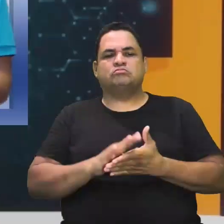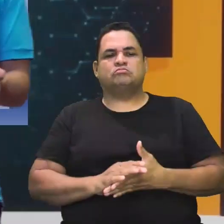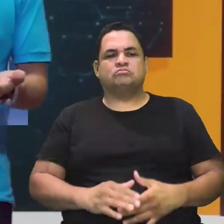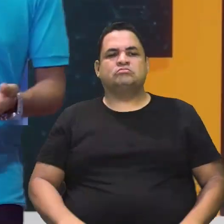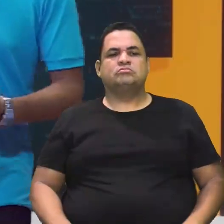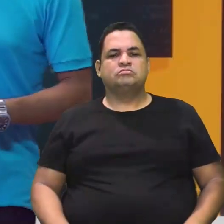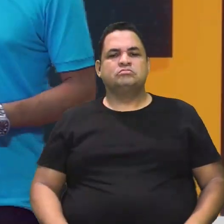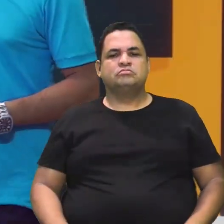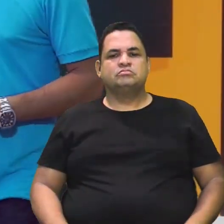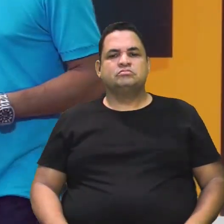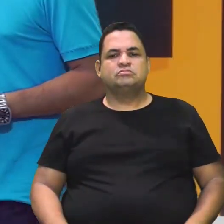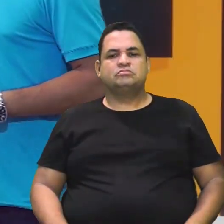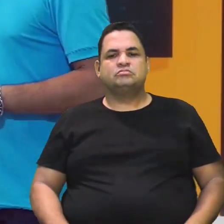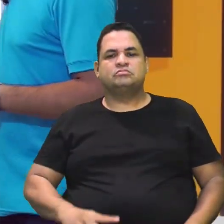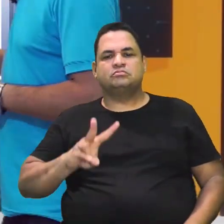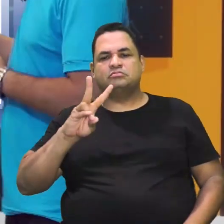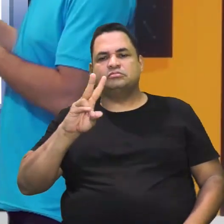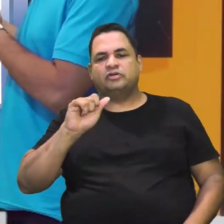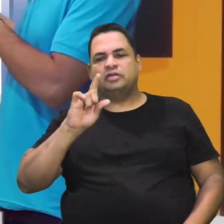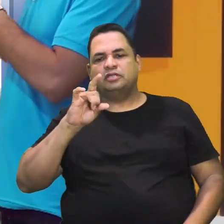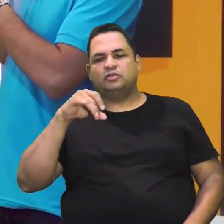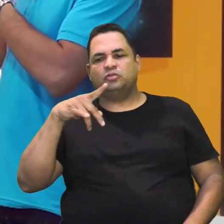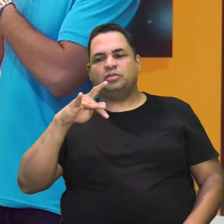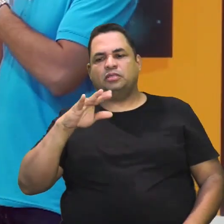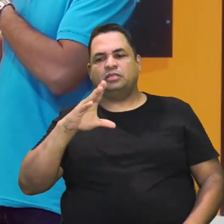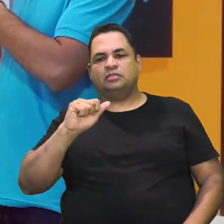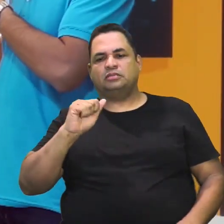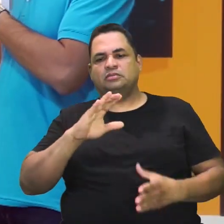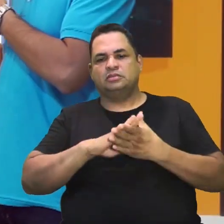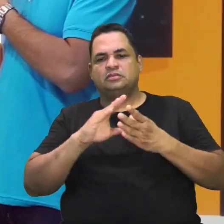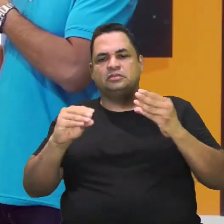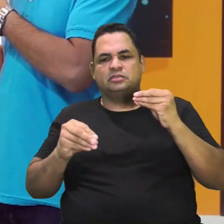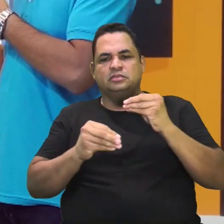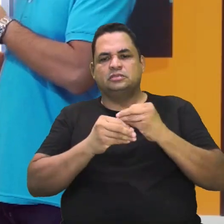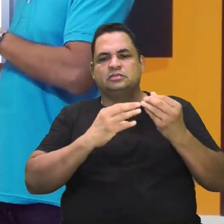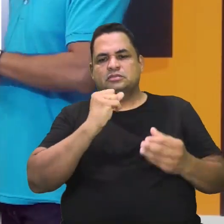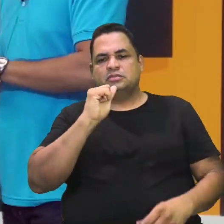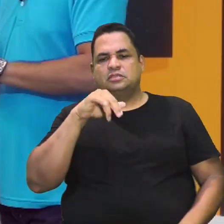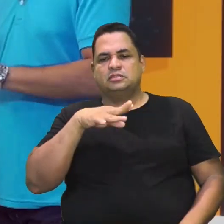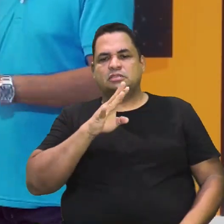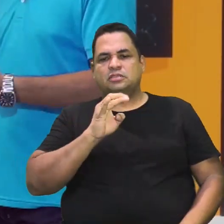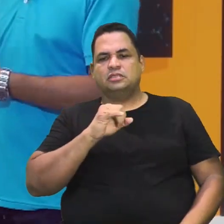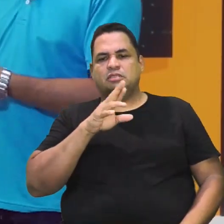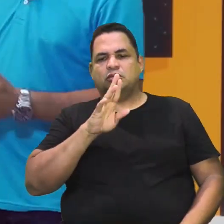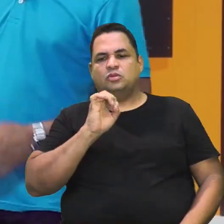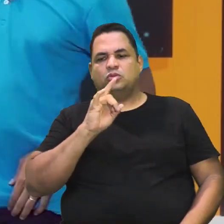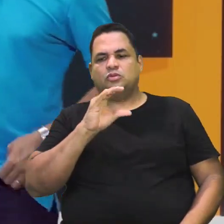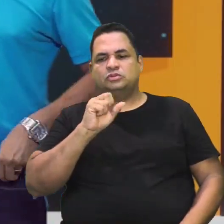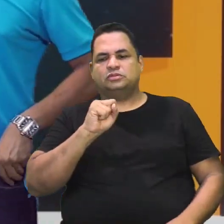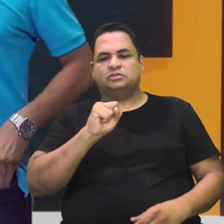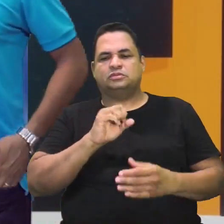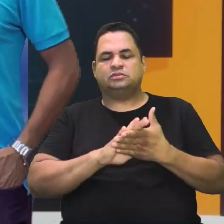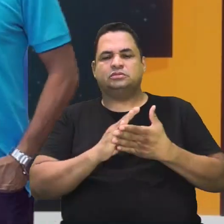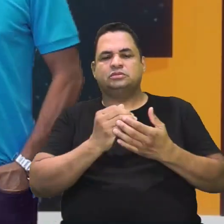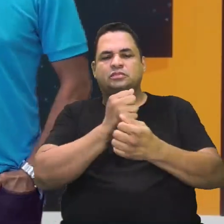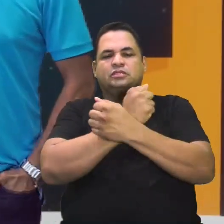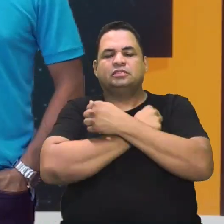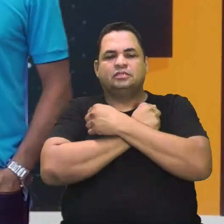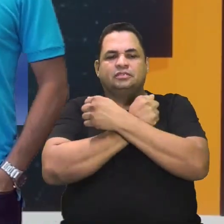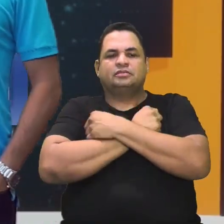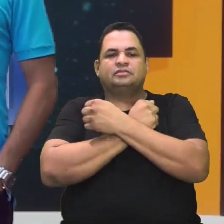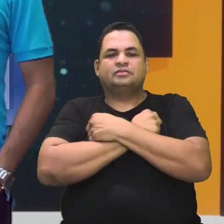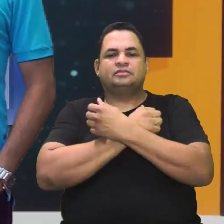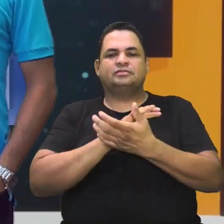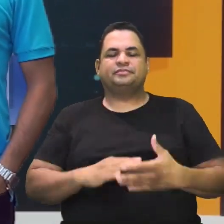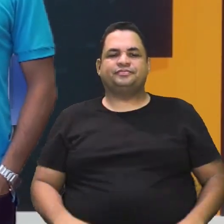escola Tubarão em Vale do Paraíso, extensão Santa Rosa, né? Então, aquele abraço já carinhoso.